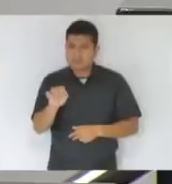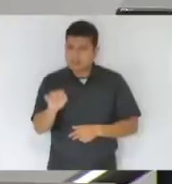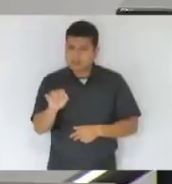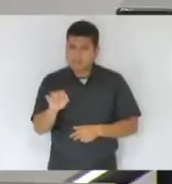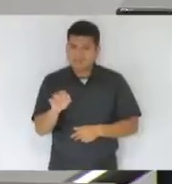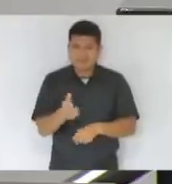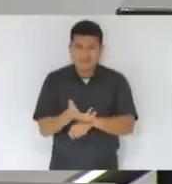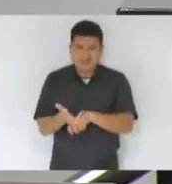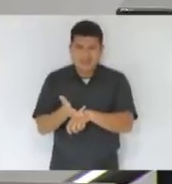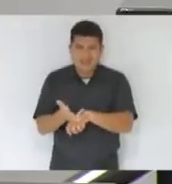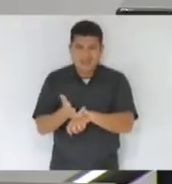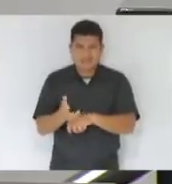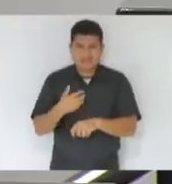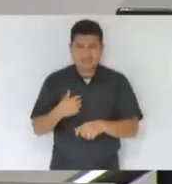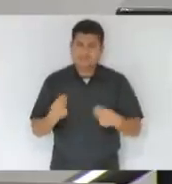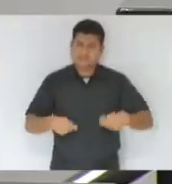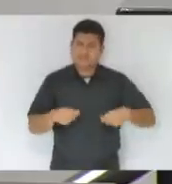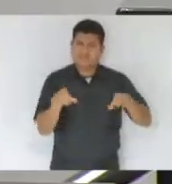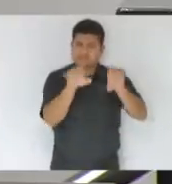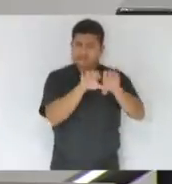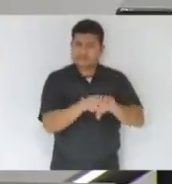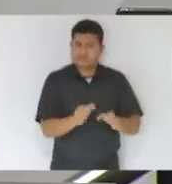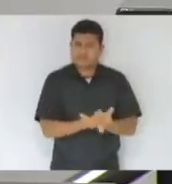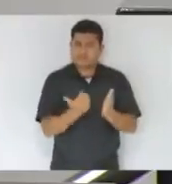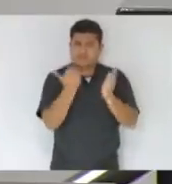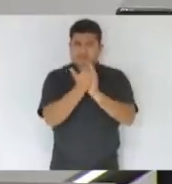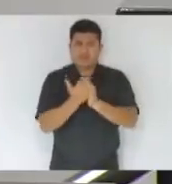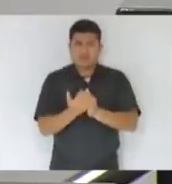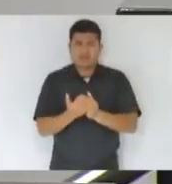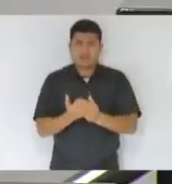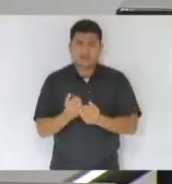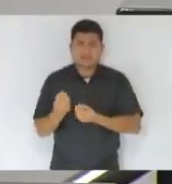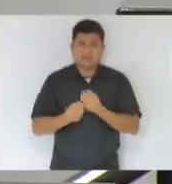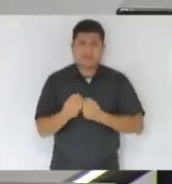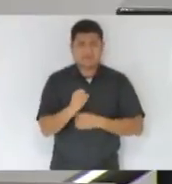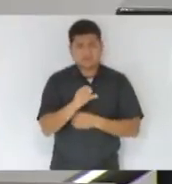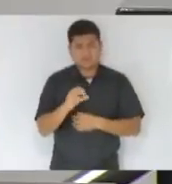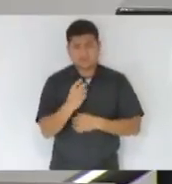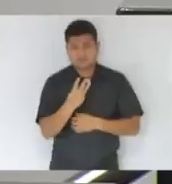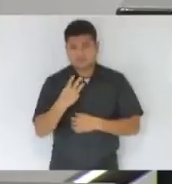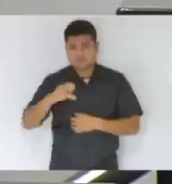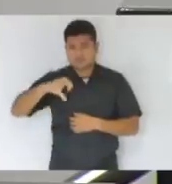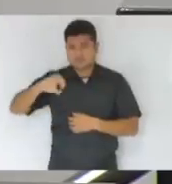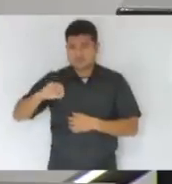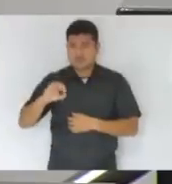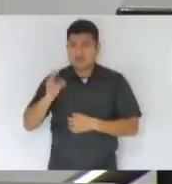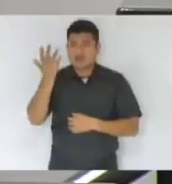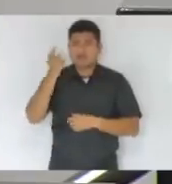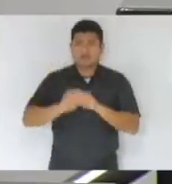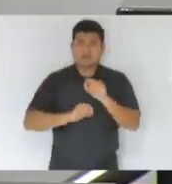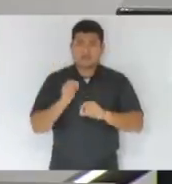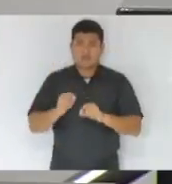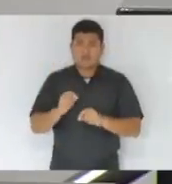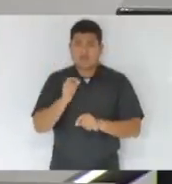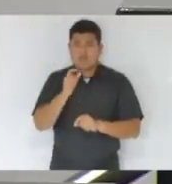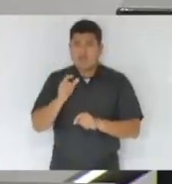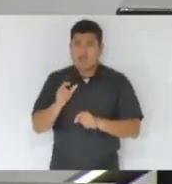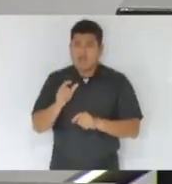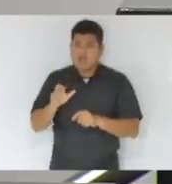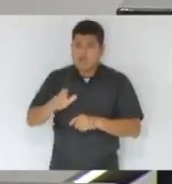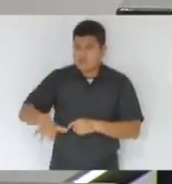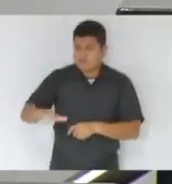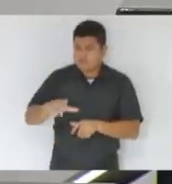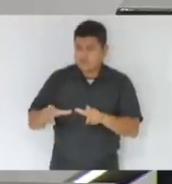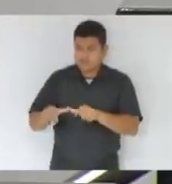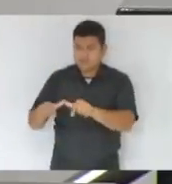das estruturas é SC-370. O que aconteceu? A Amures ainda não faz parte do